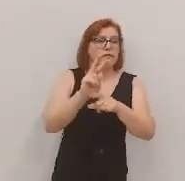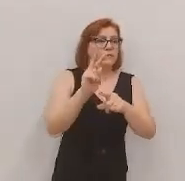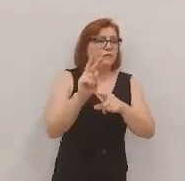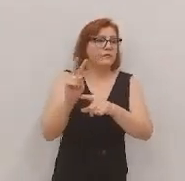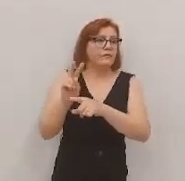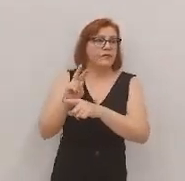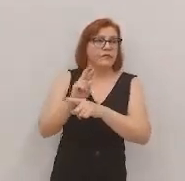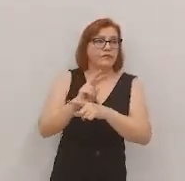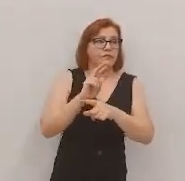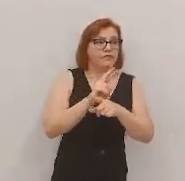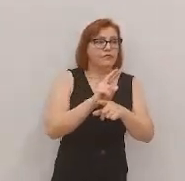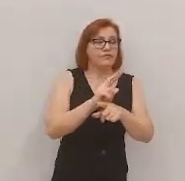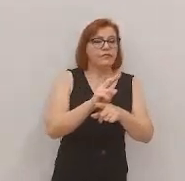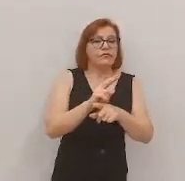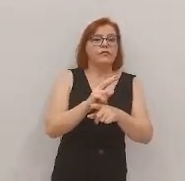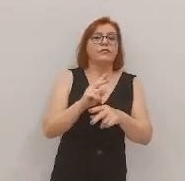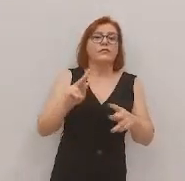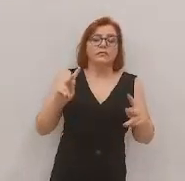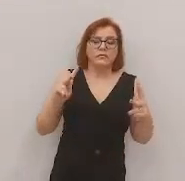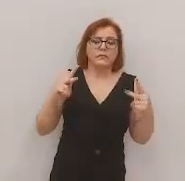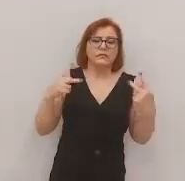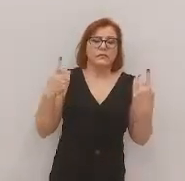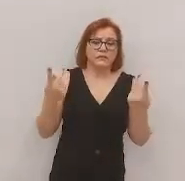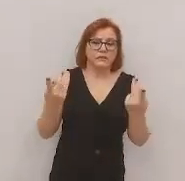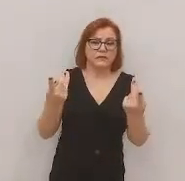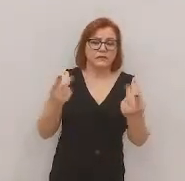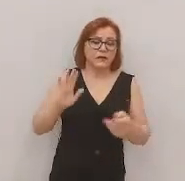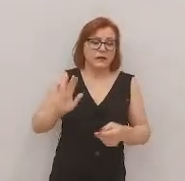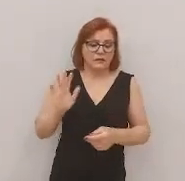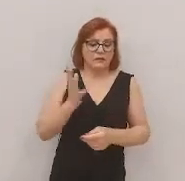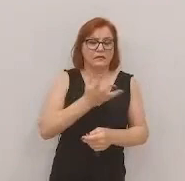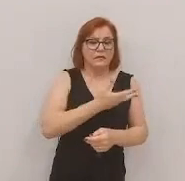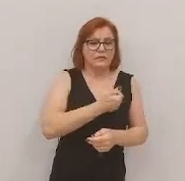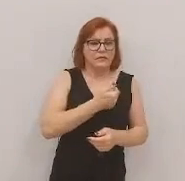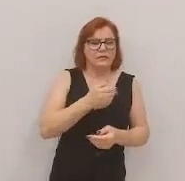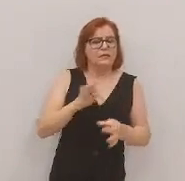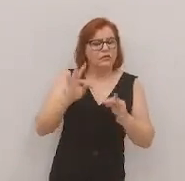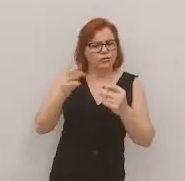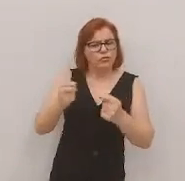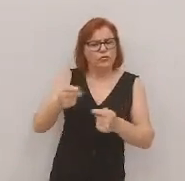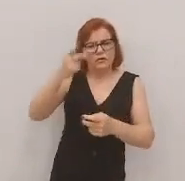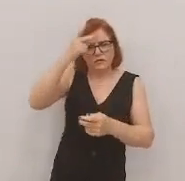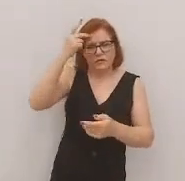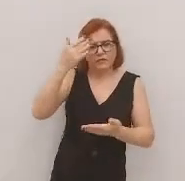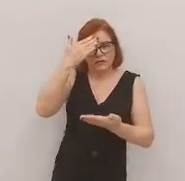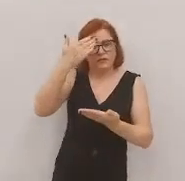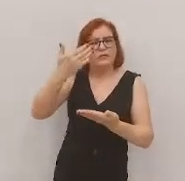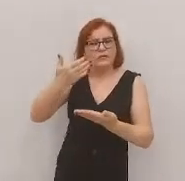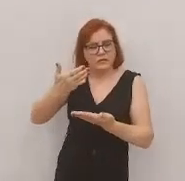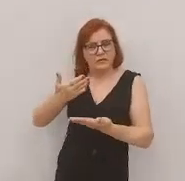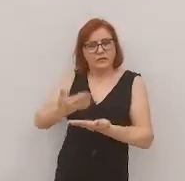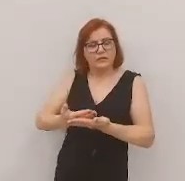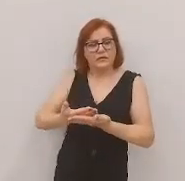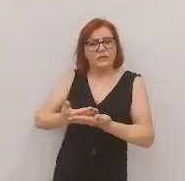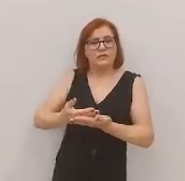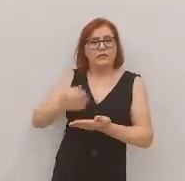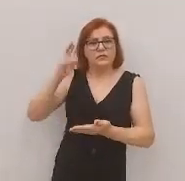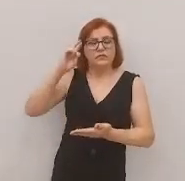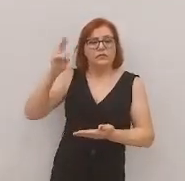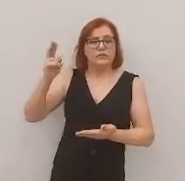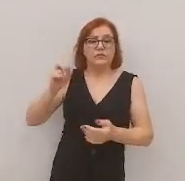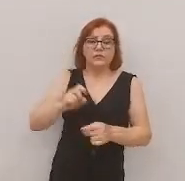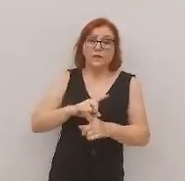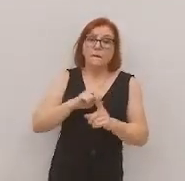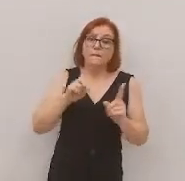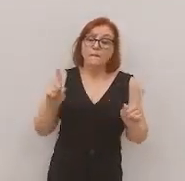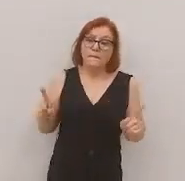guardarem, né? Aqueles que haviam de crer no Senhor. Ó Senhor Jesus. Mas